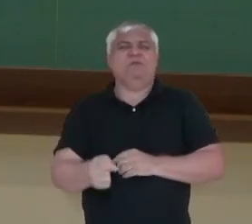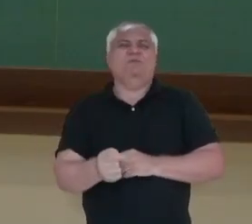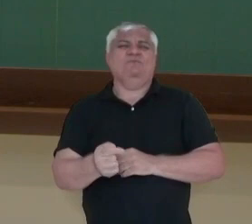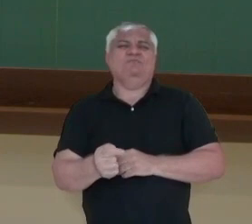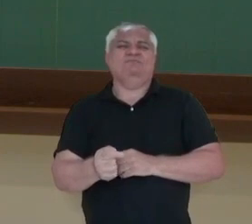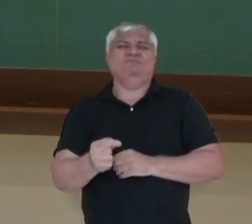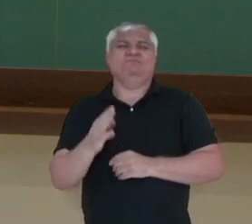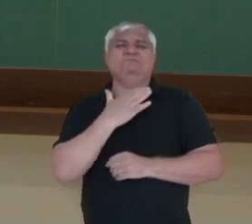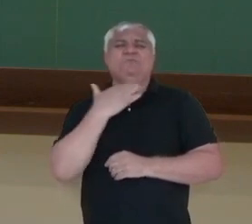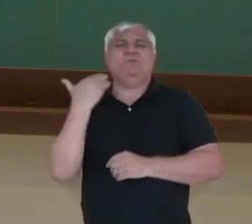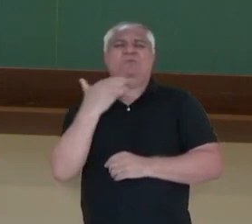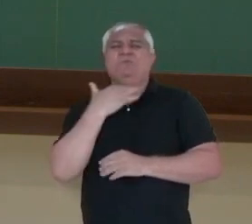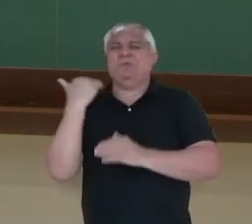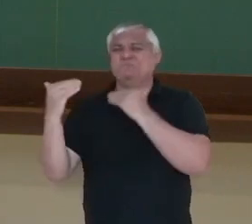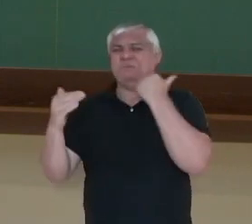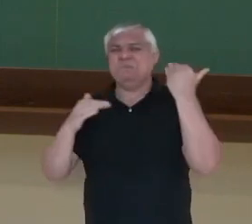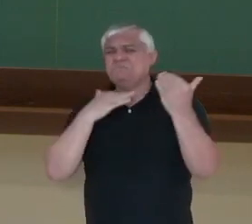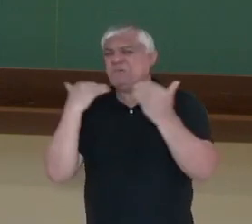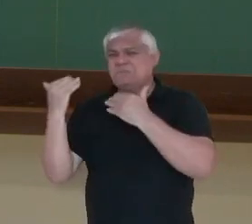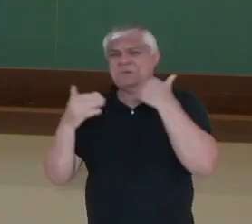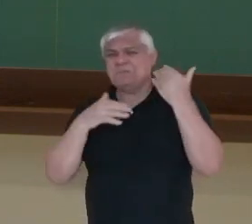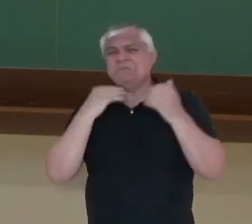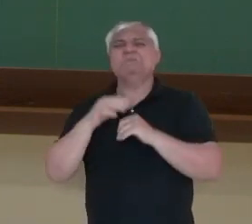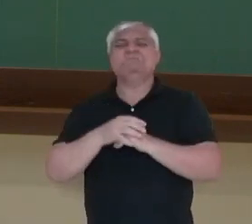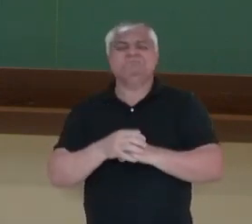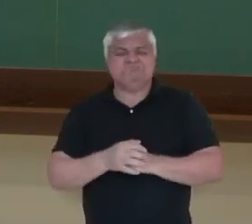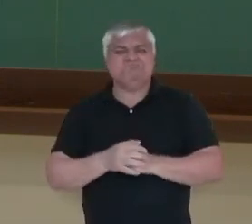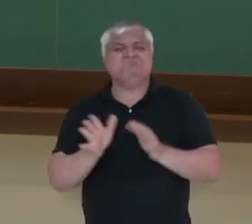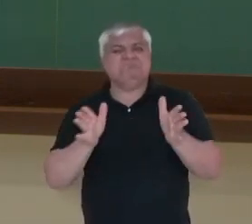mortos durante esse processo de imperialismo belga.